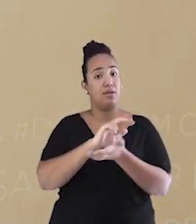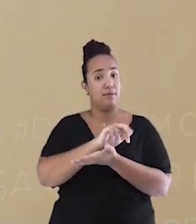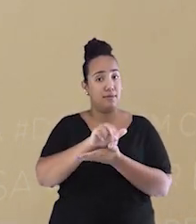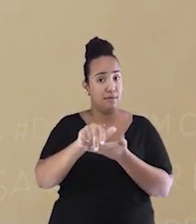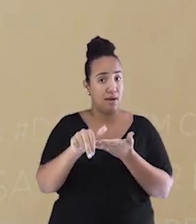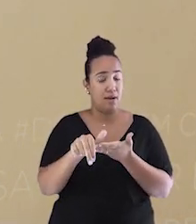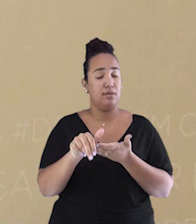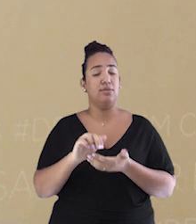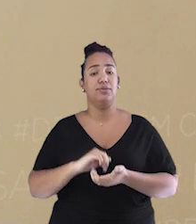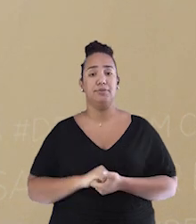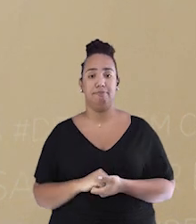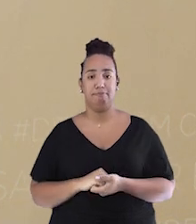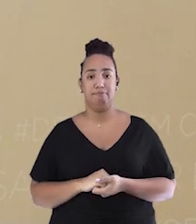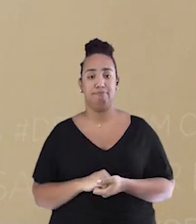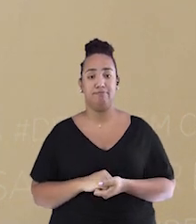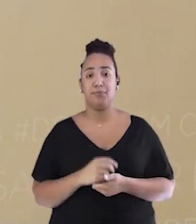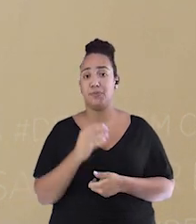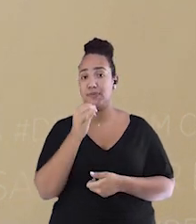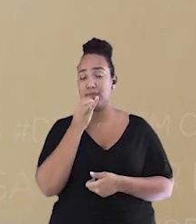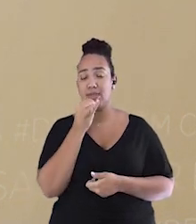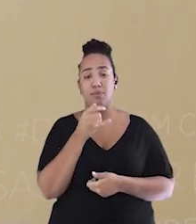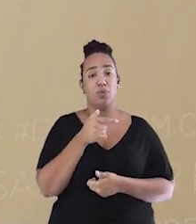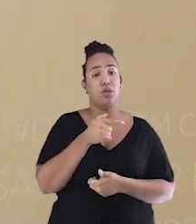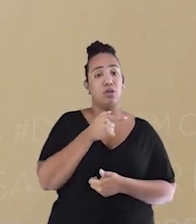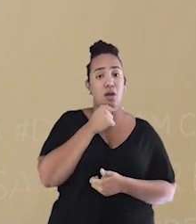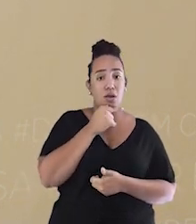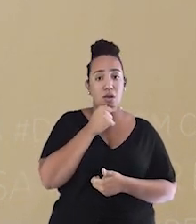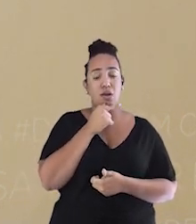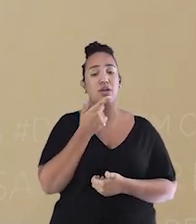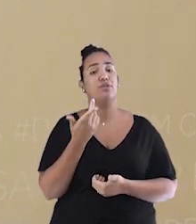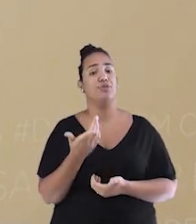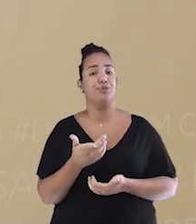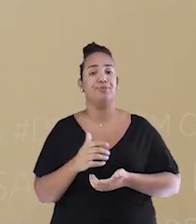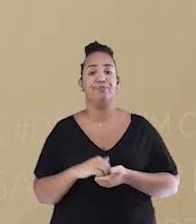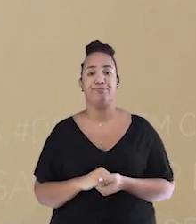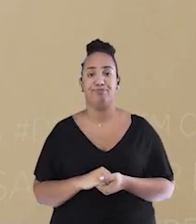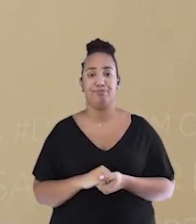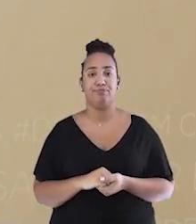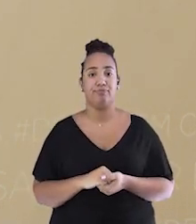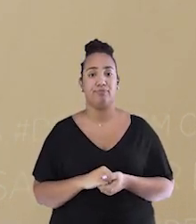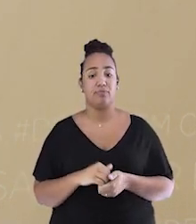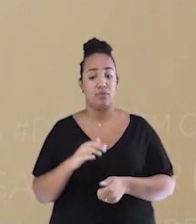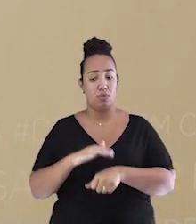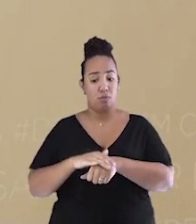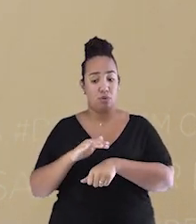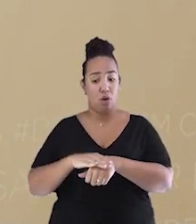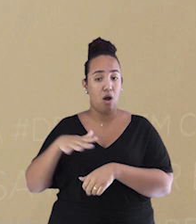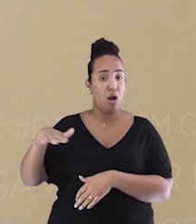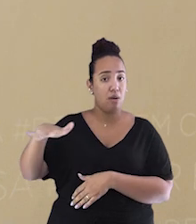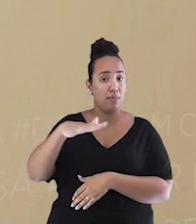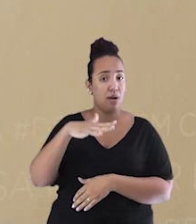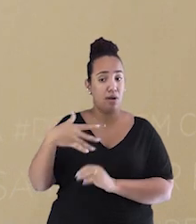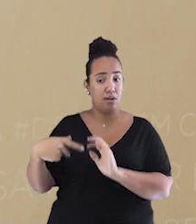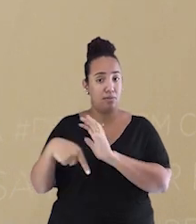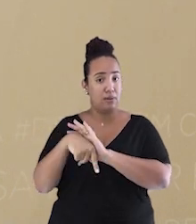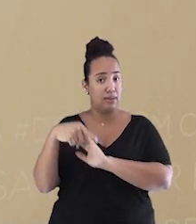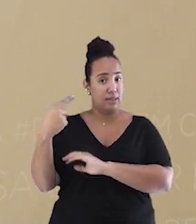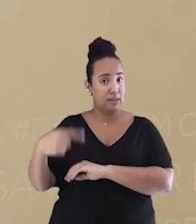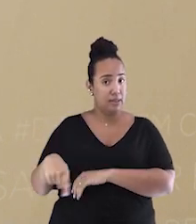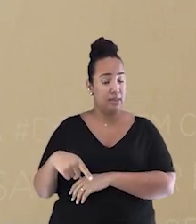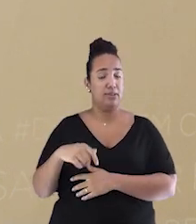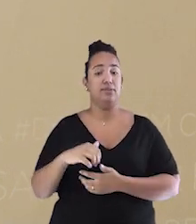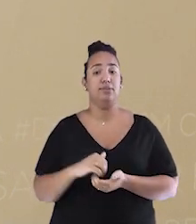de subprodutos agroindustrializados, como queijo e iogurte, por exemplo, na própria